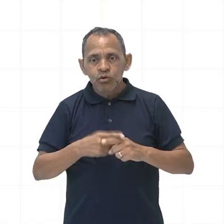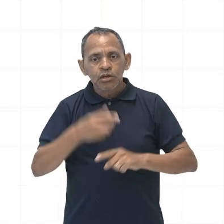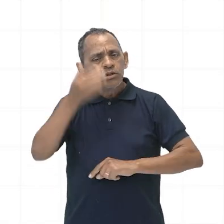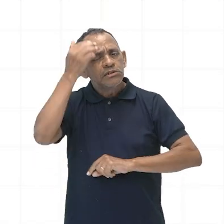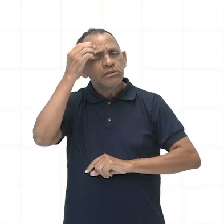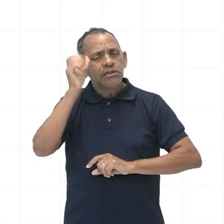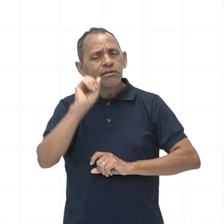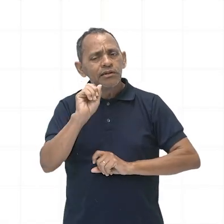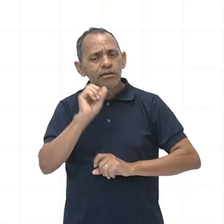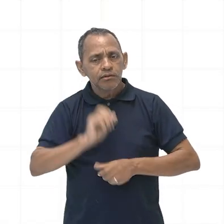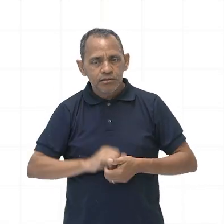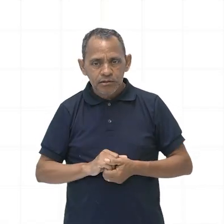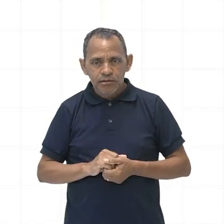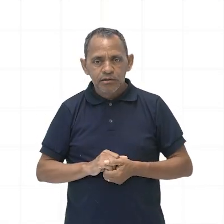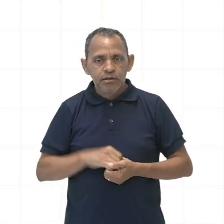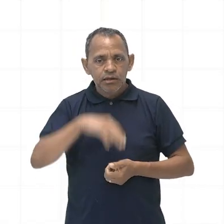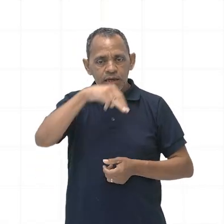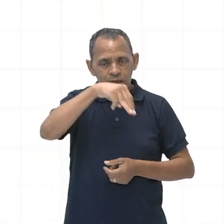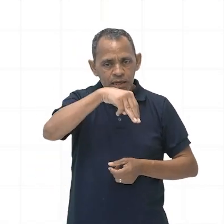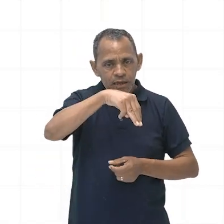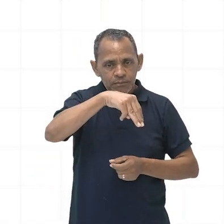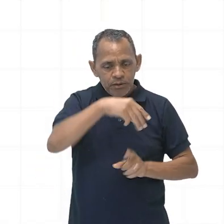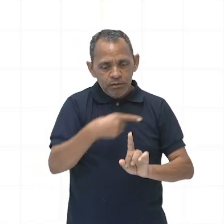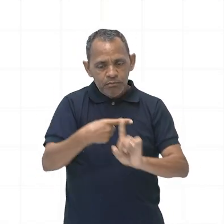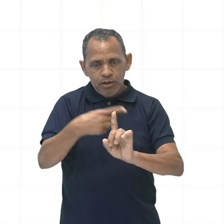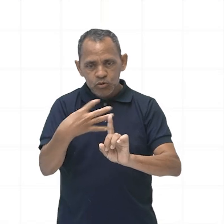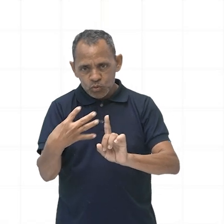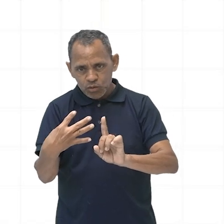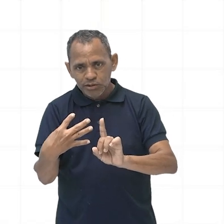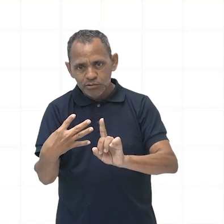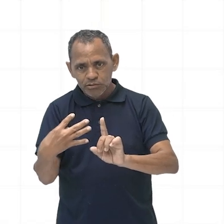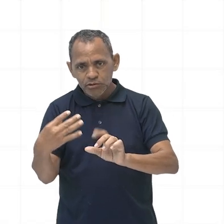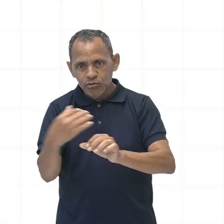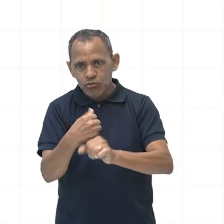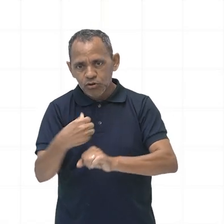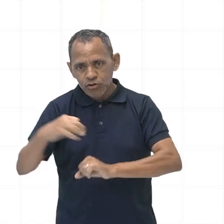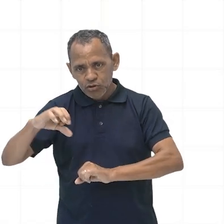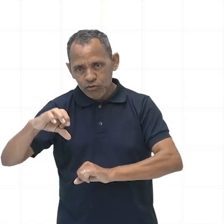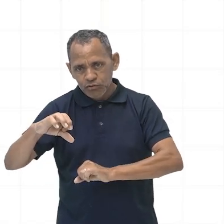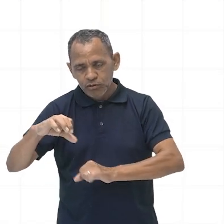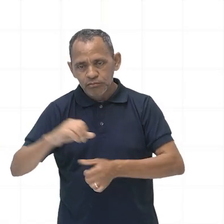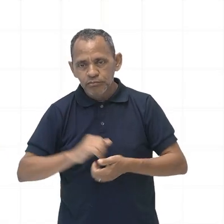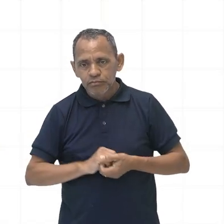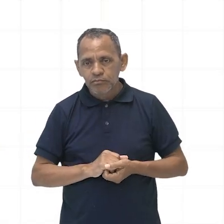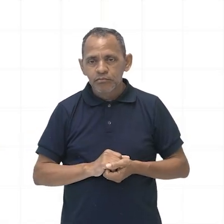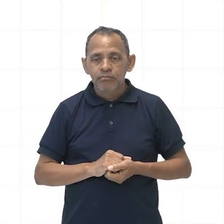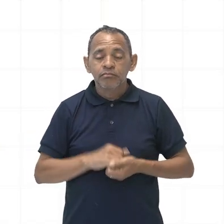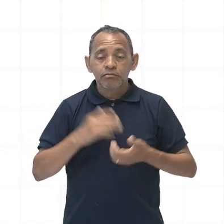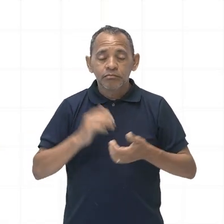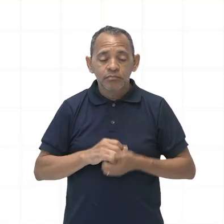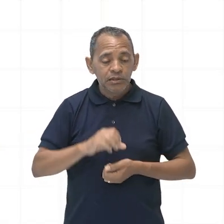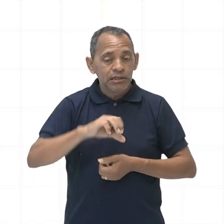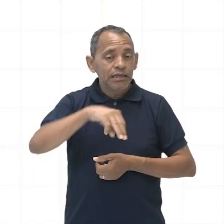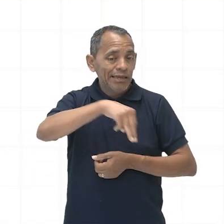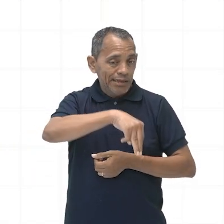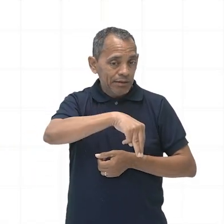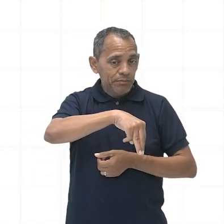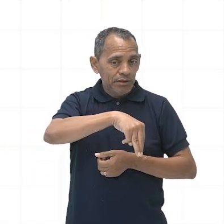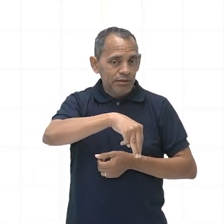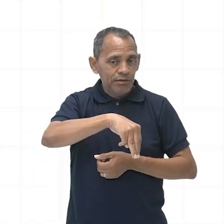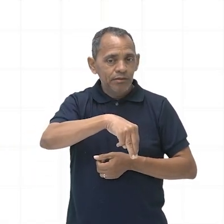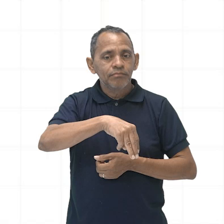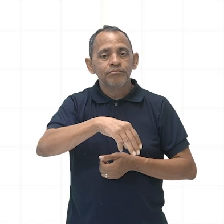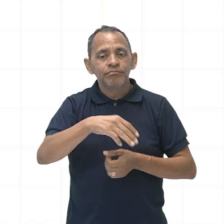que M mais 4 é igual a 9, então M vai ser